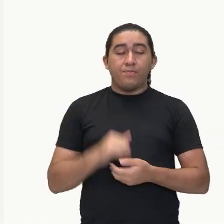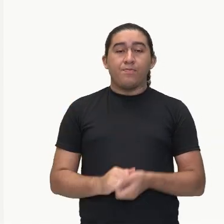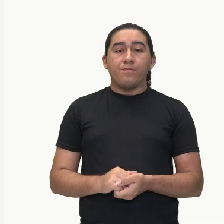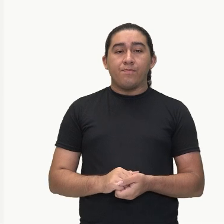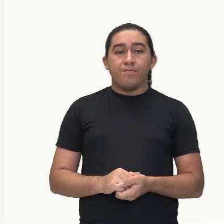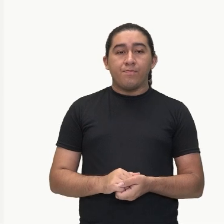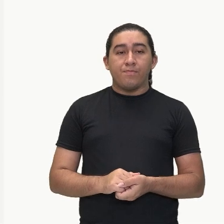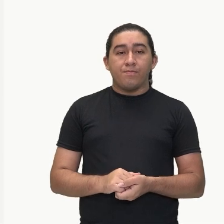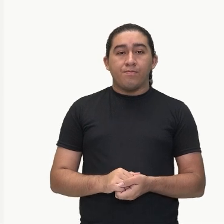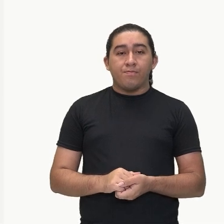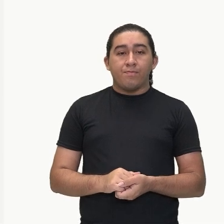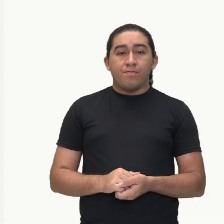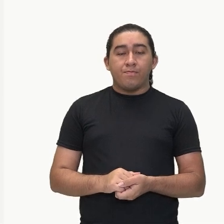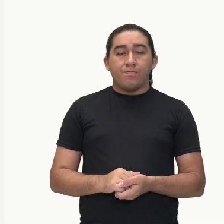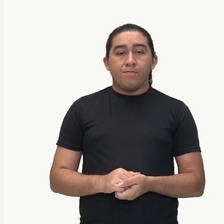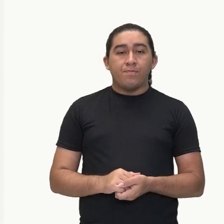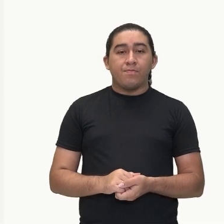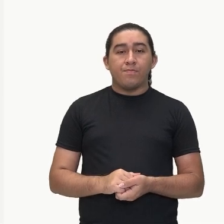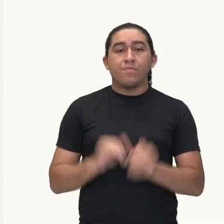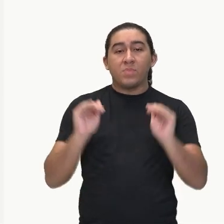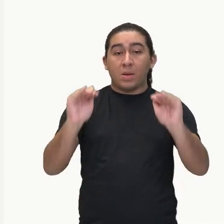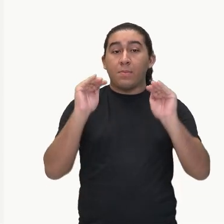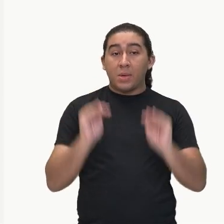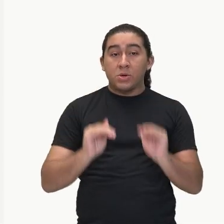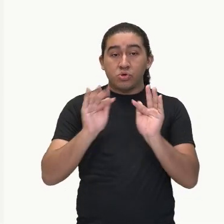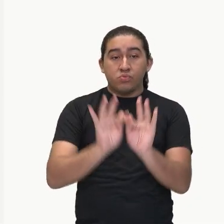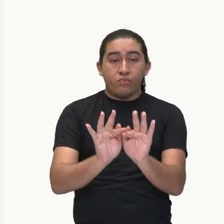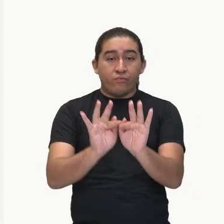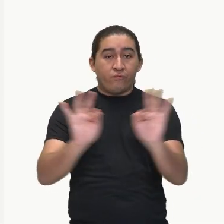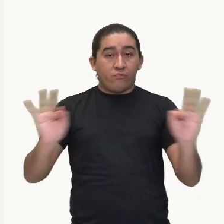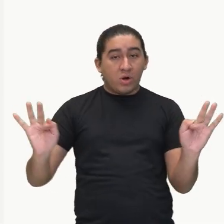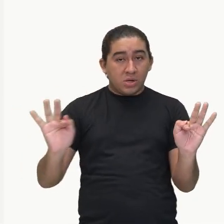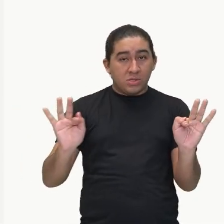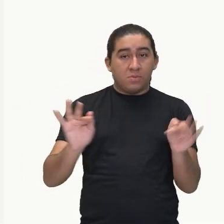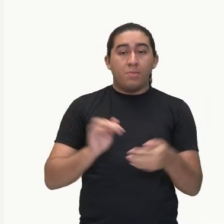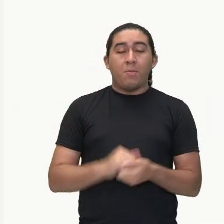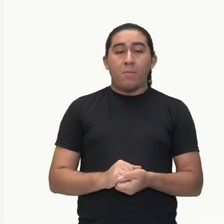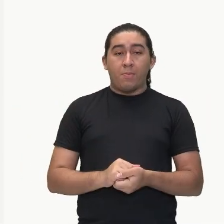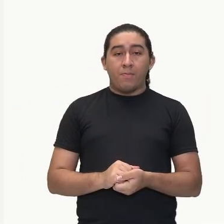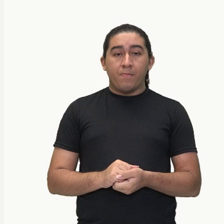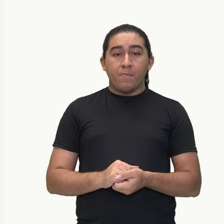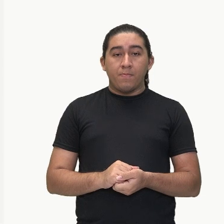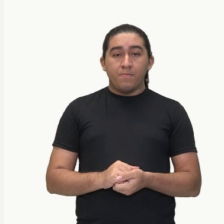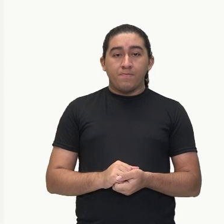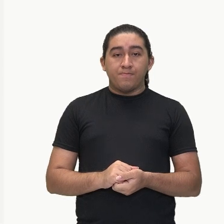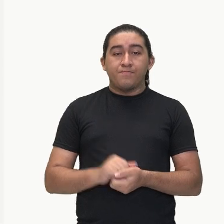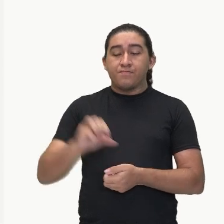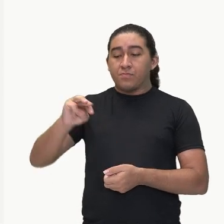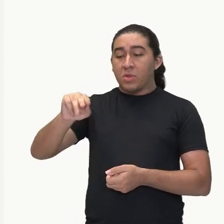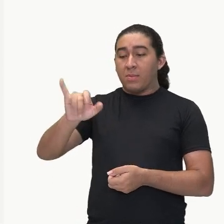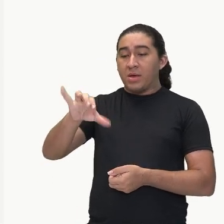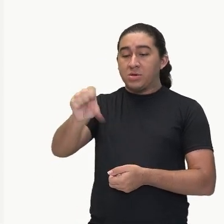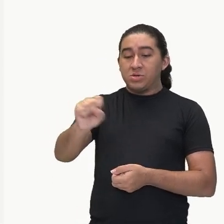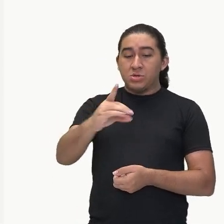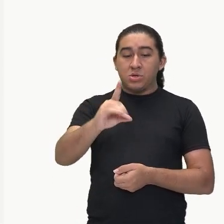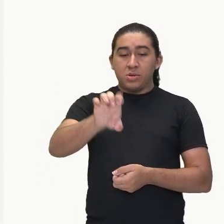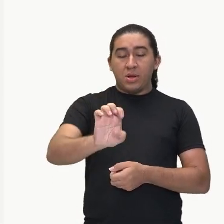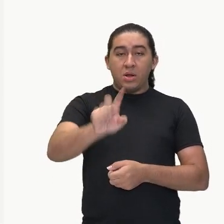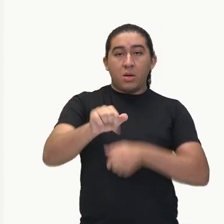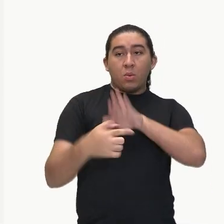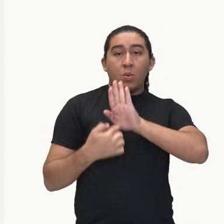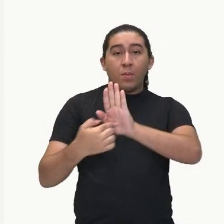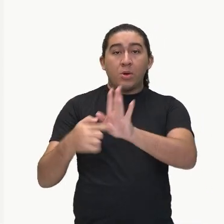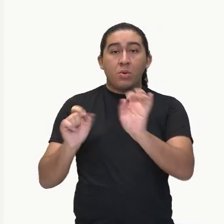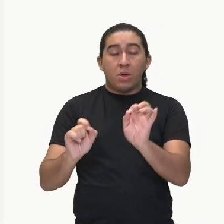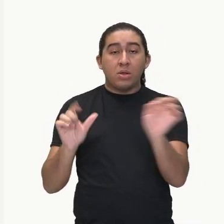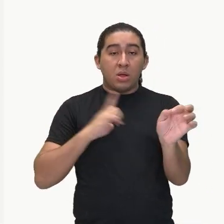Ok? Nos casos em que mais de é repetido, indicando reciprocidade, o verbo